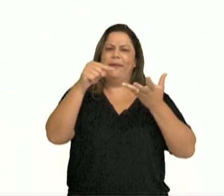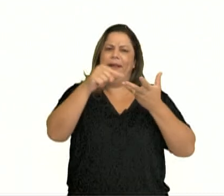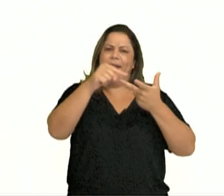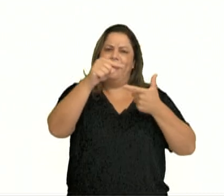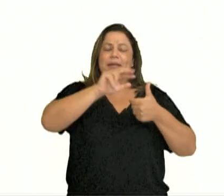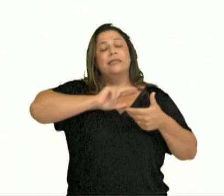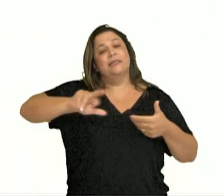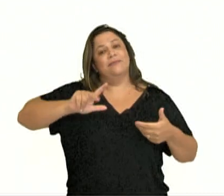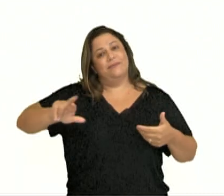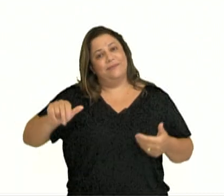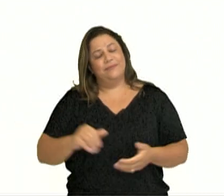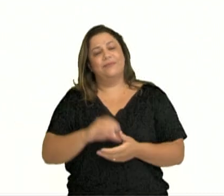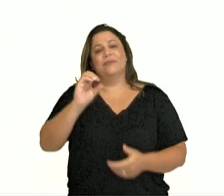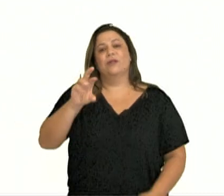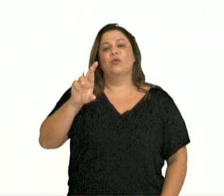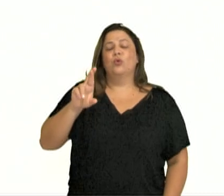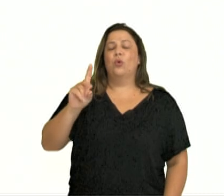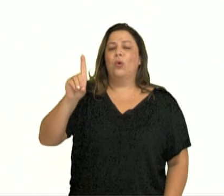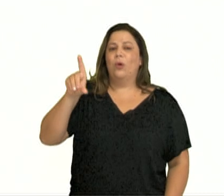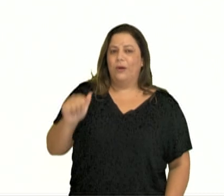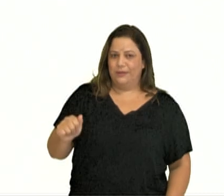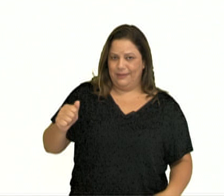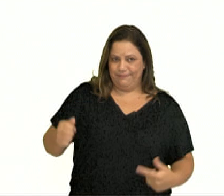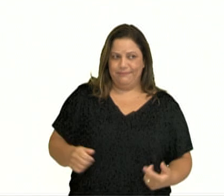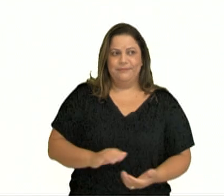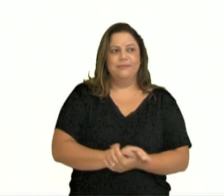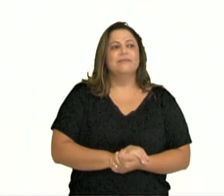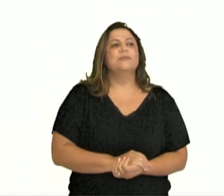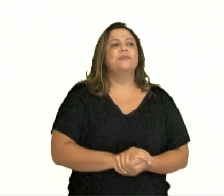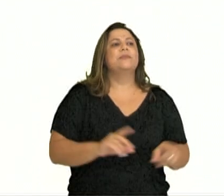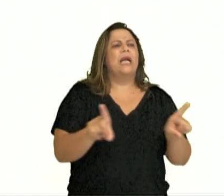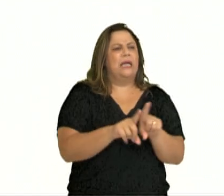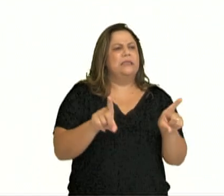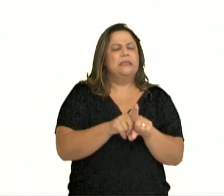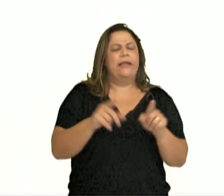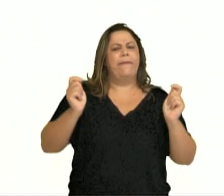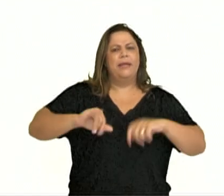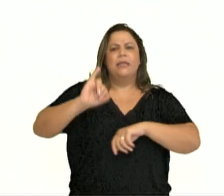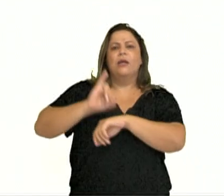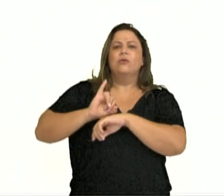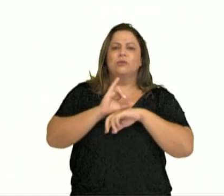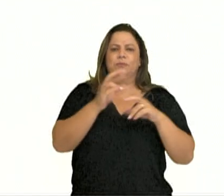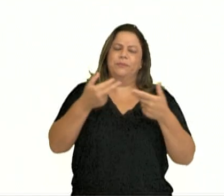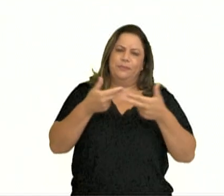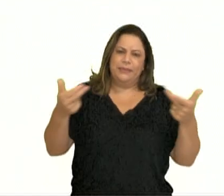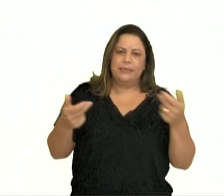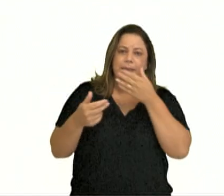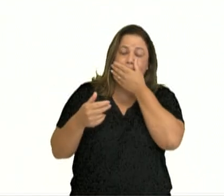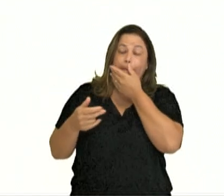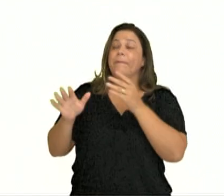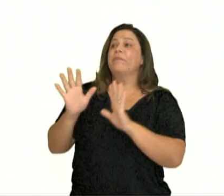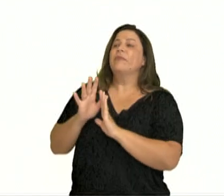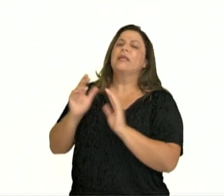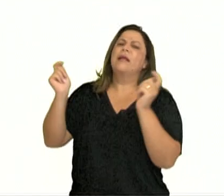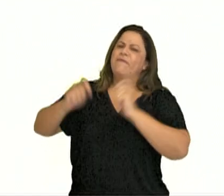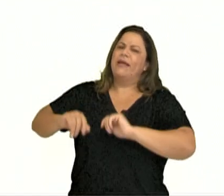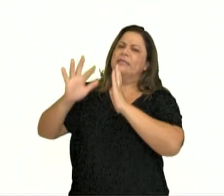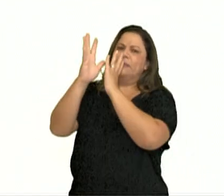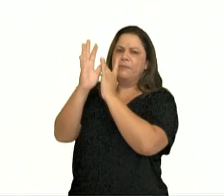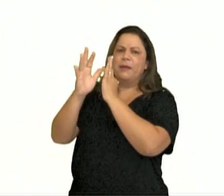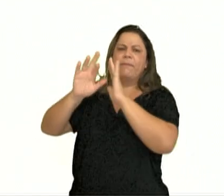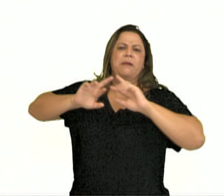de corda, são os cordofones. Também temos os instrumentos de metais, que fazem parte dessa